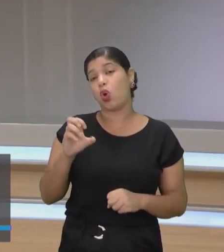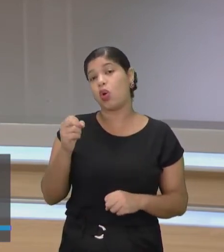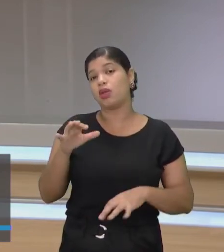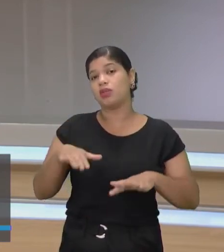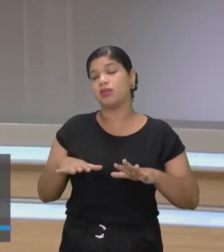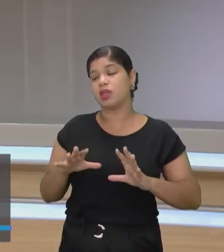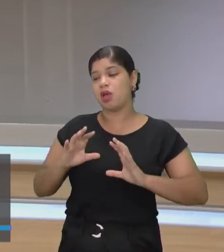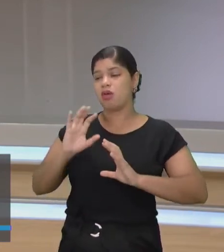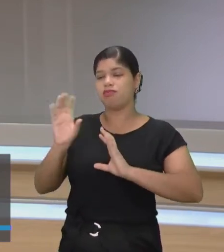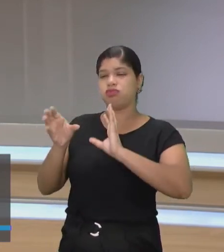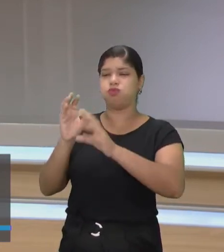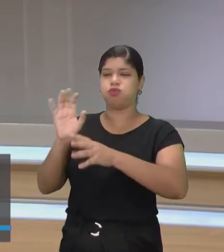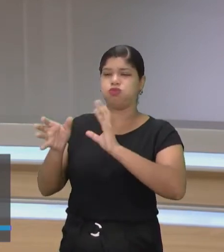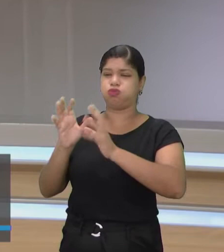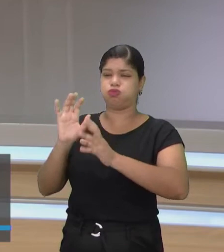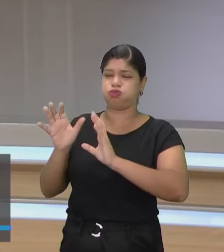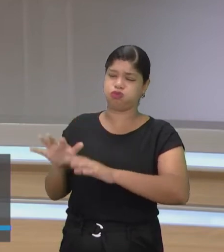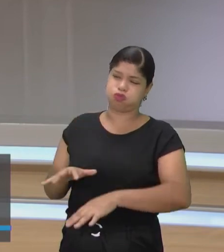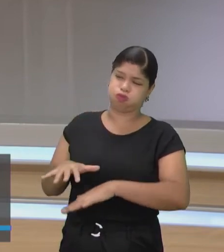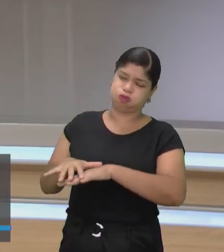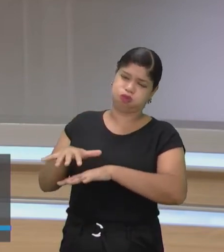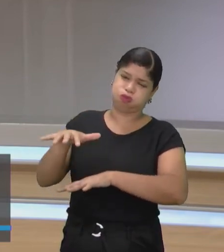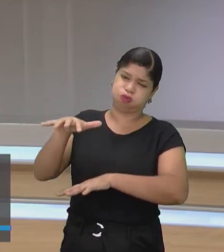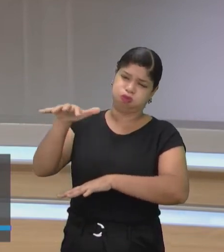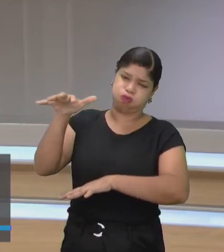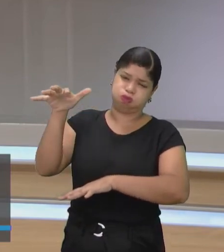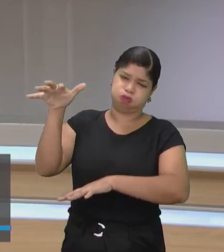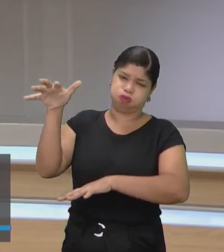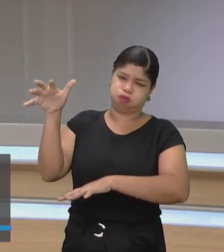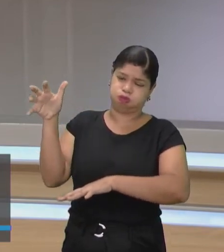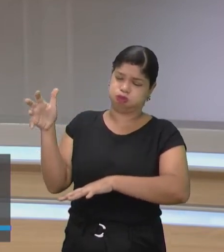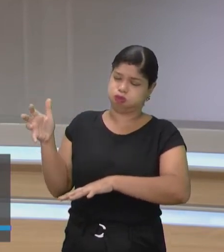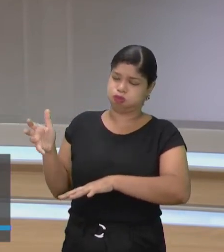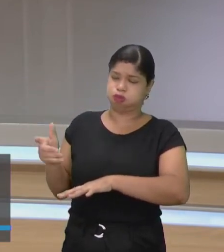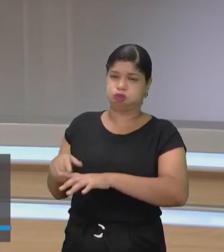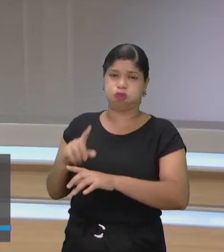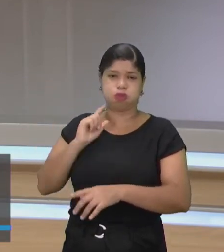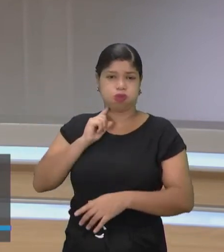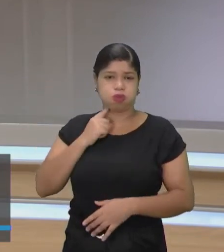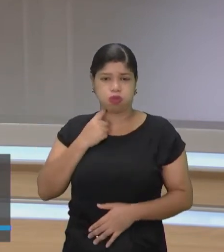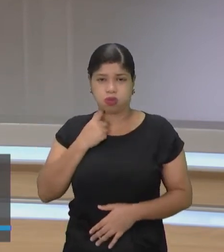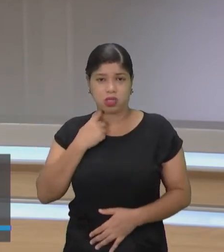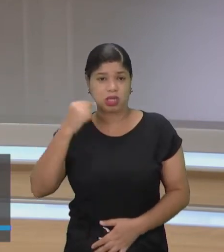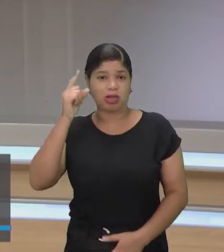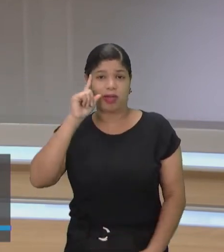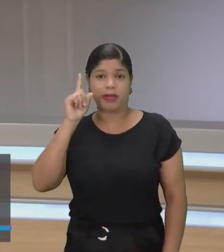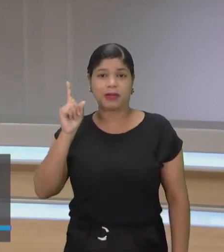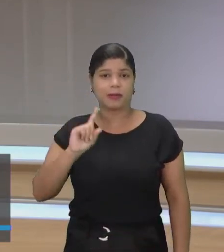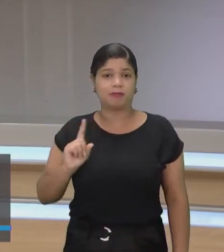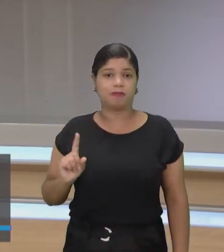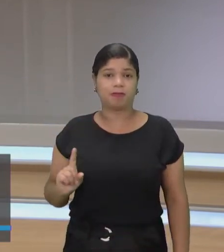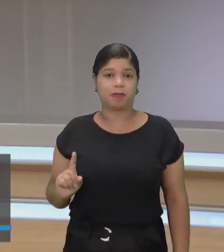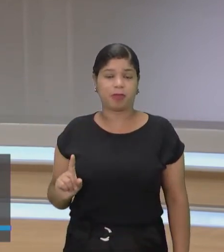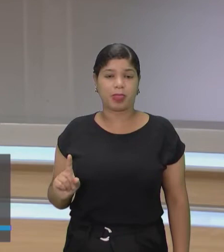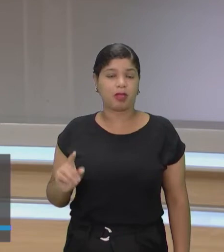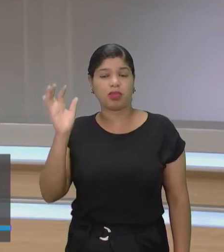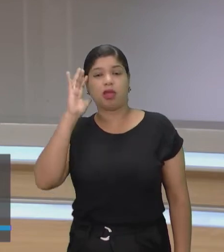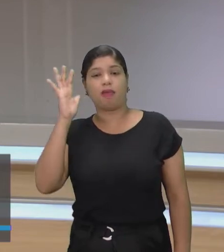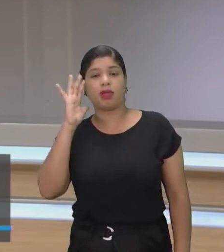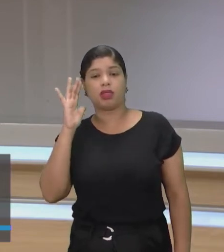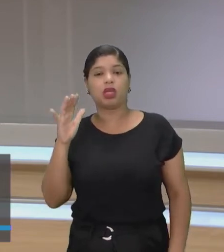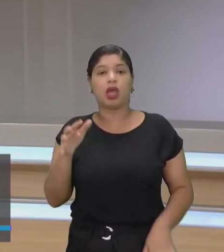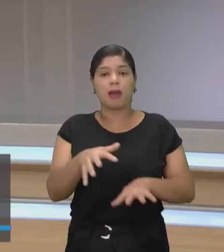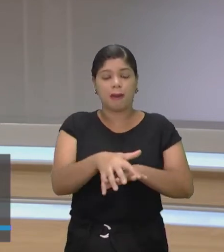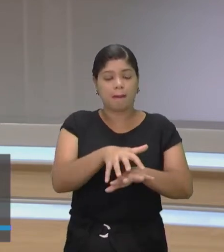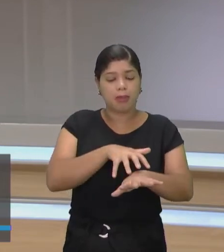ou a pessoa mesmo que vai manusear aquele lixo e não estava esperando e não é nem o fato de esperar, ou não estar com os equipamentos,